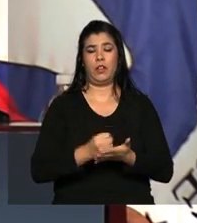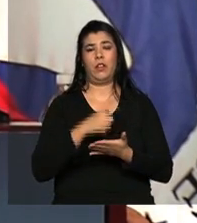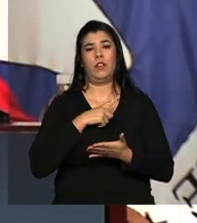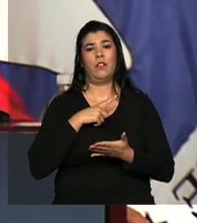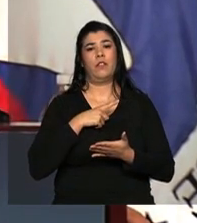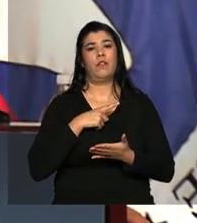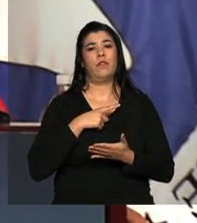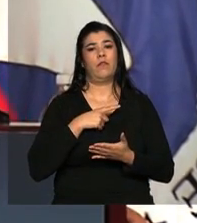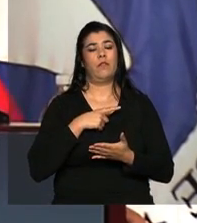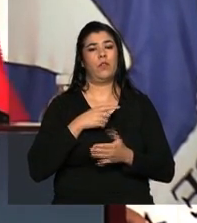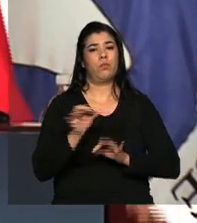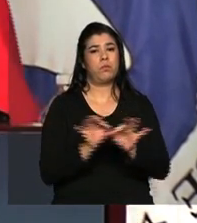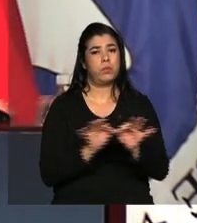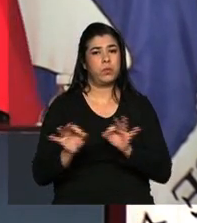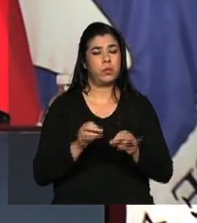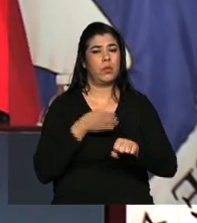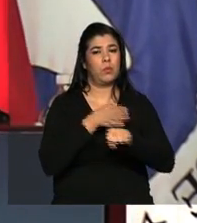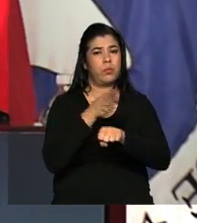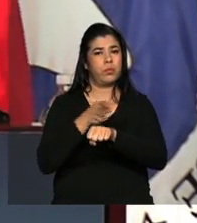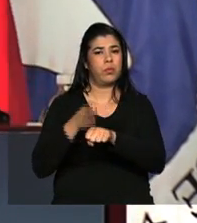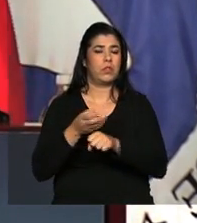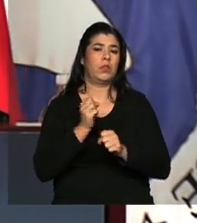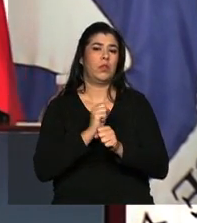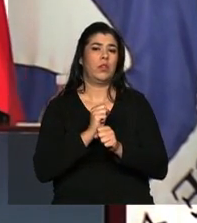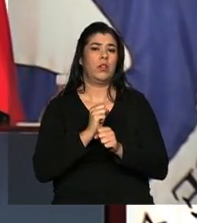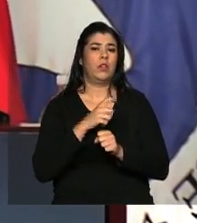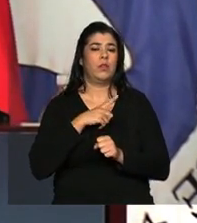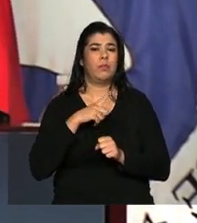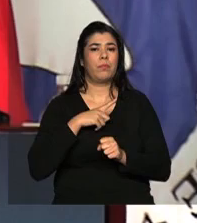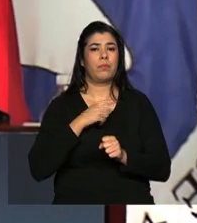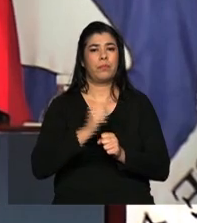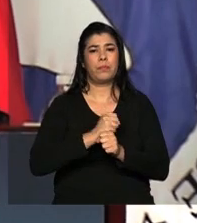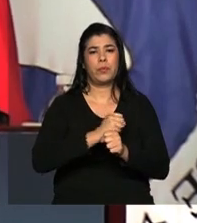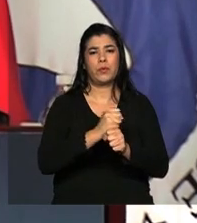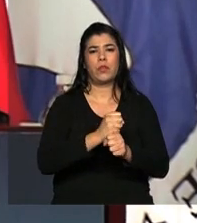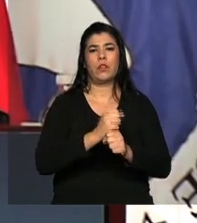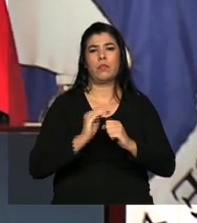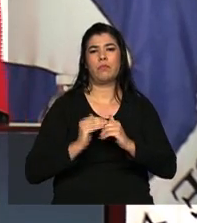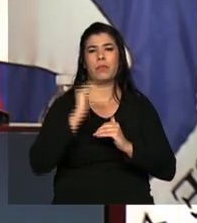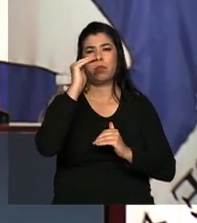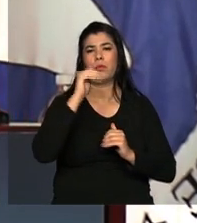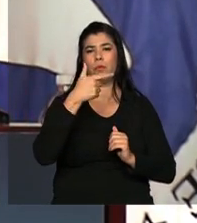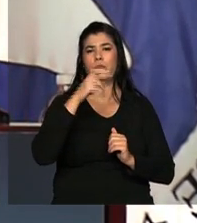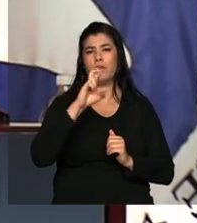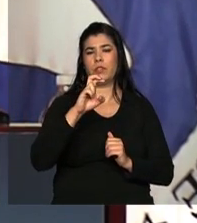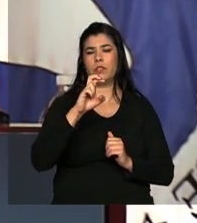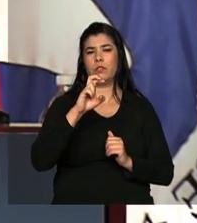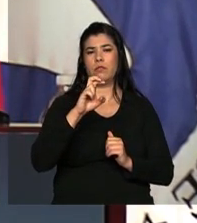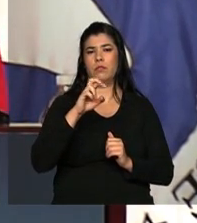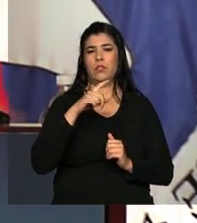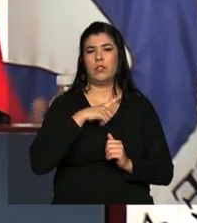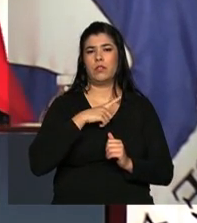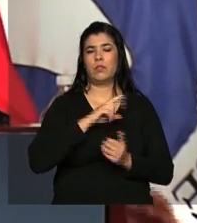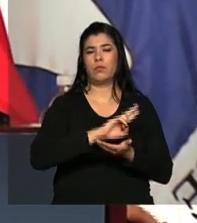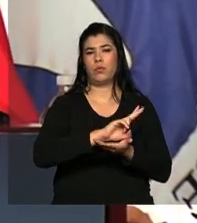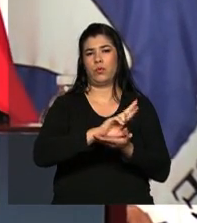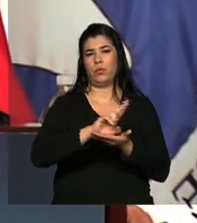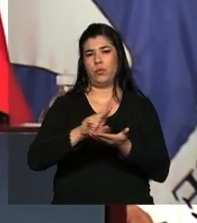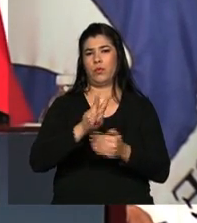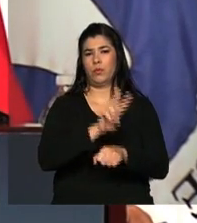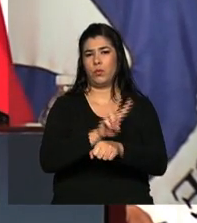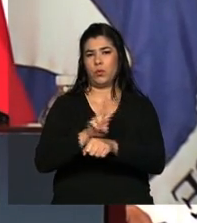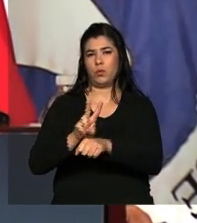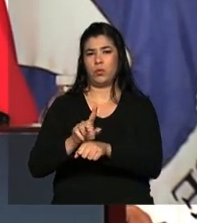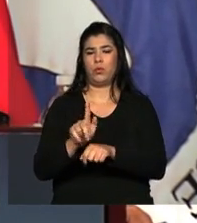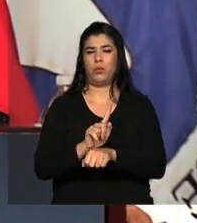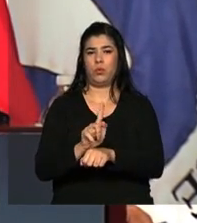e operar por prazos acima de 25 anos essas diferentes